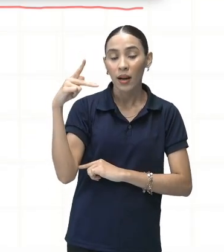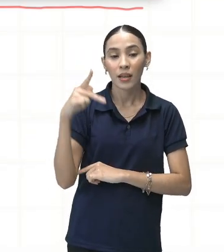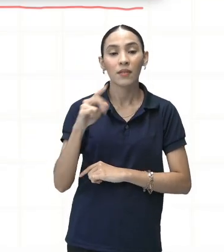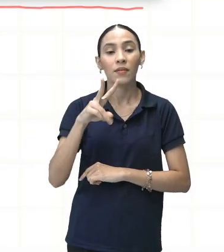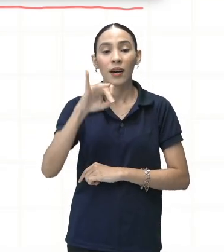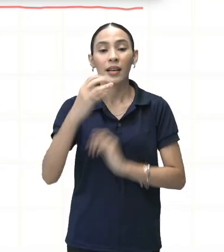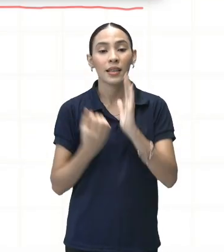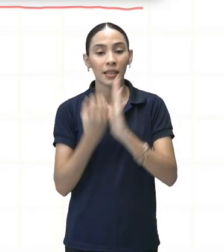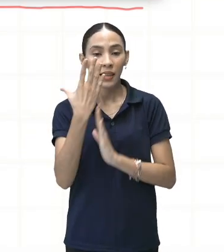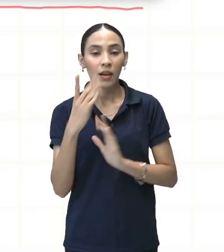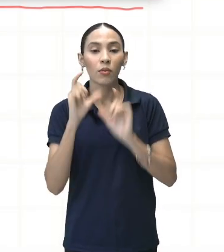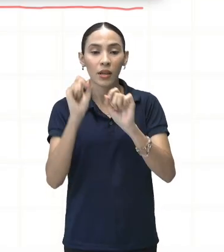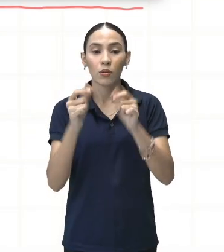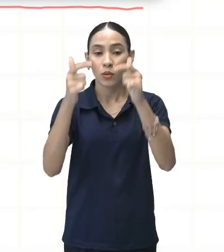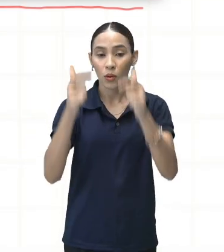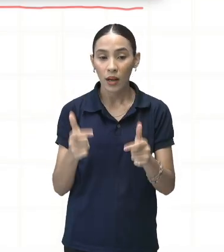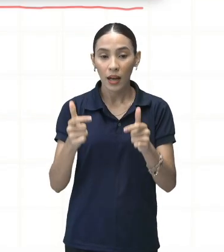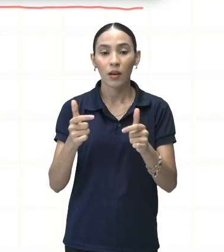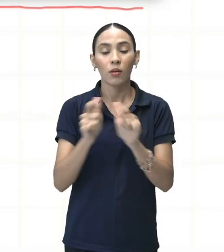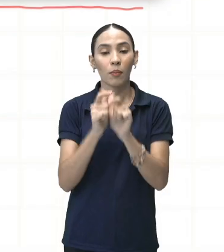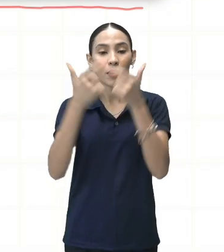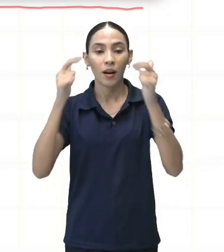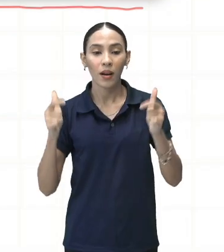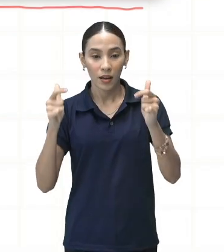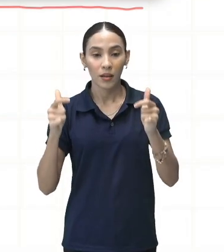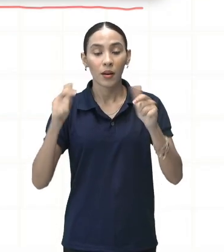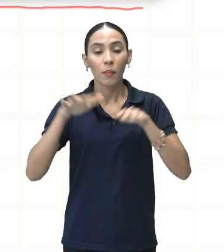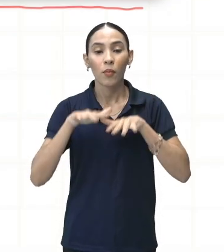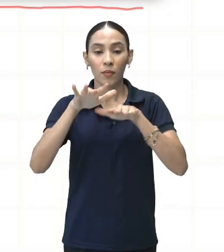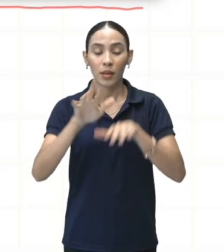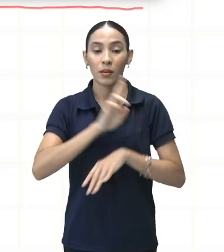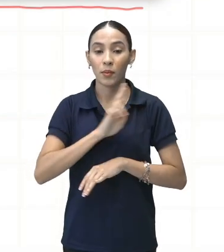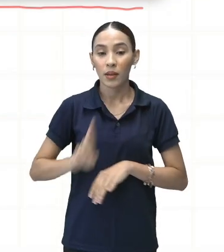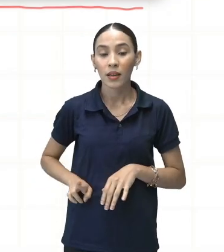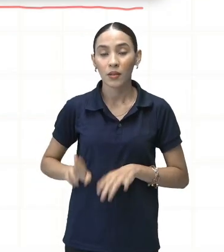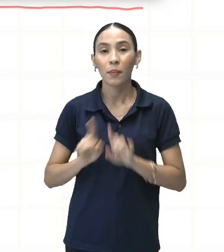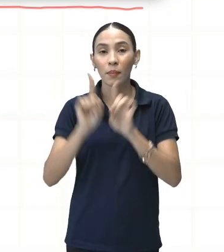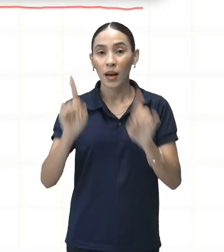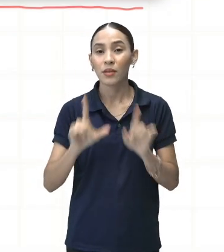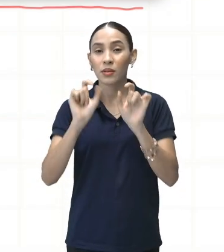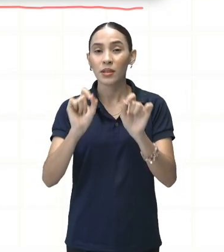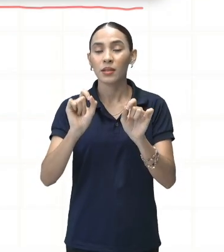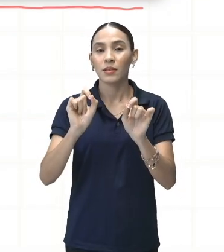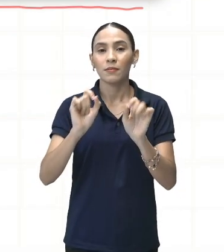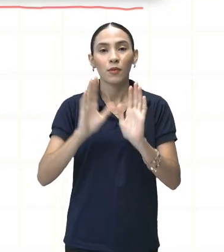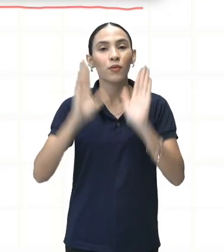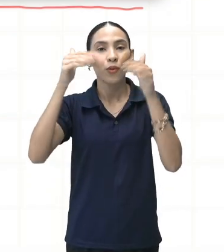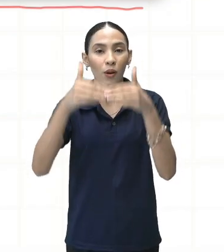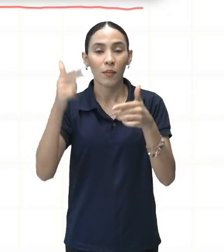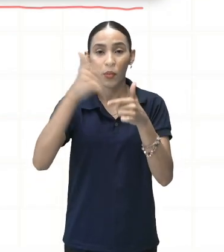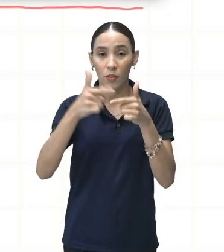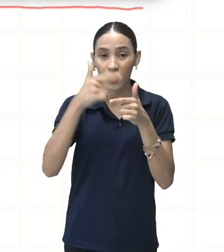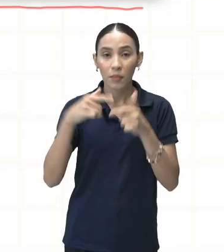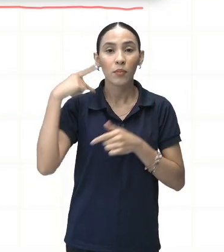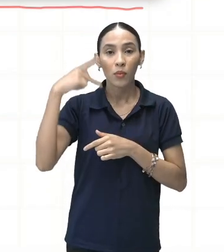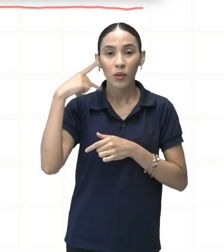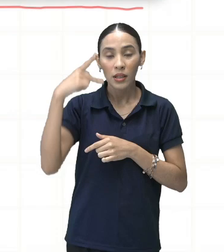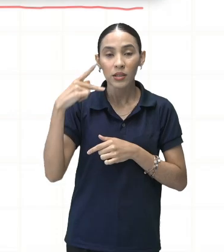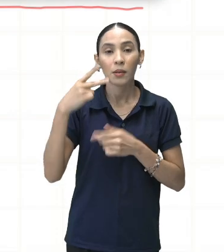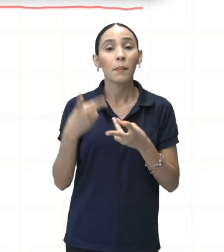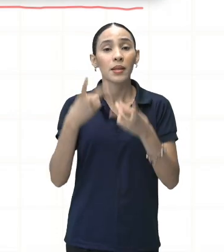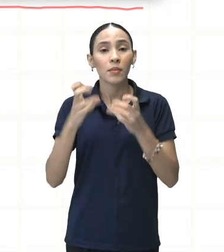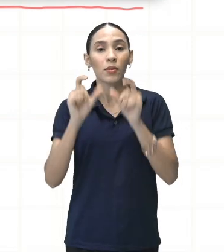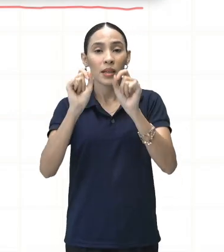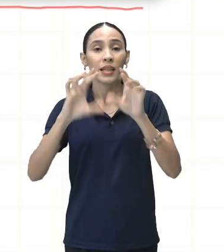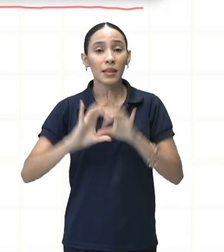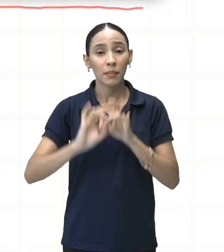um ambiente propício para o crescimento do movimento republicano. No que tange aos conflitos políticos, vamos observar liberais e